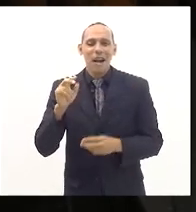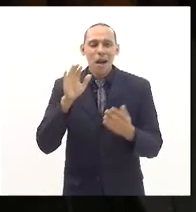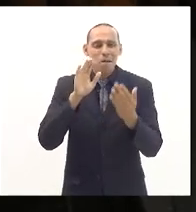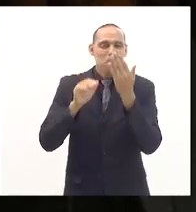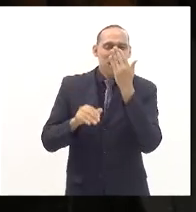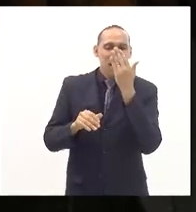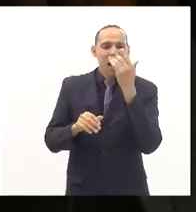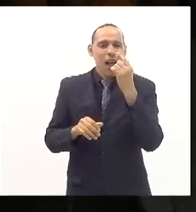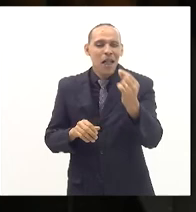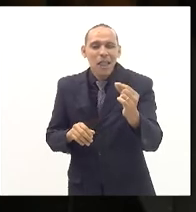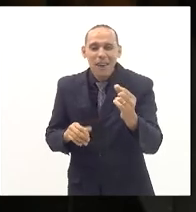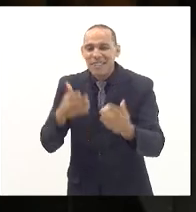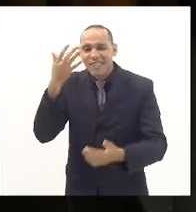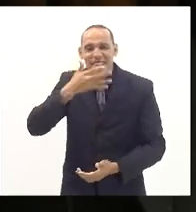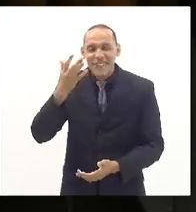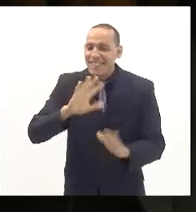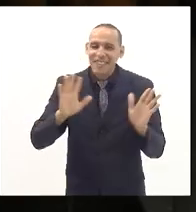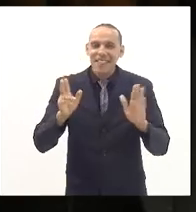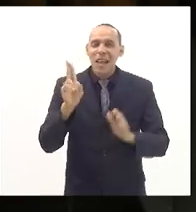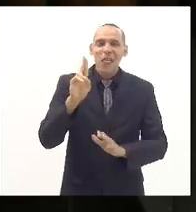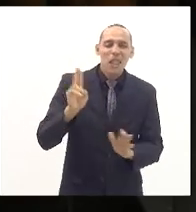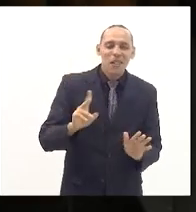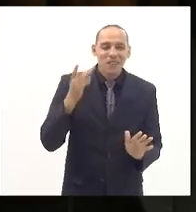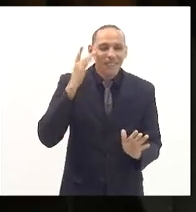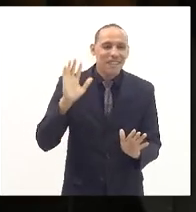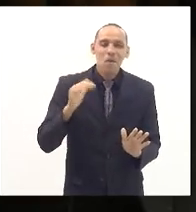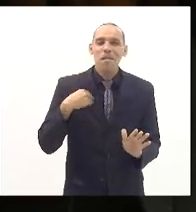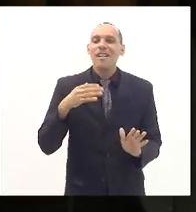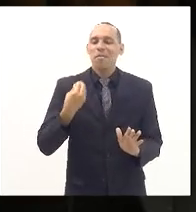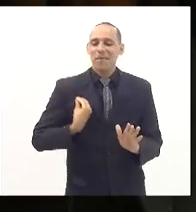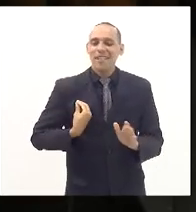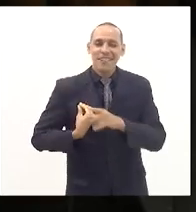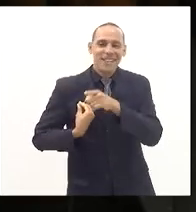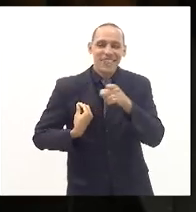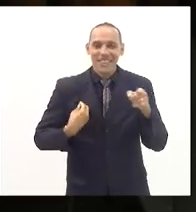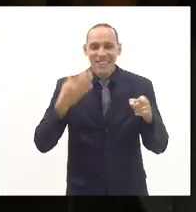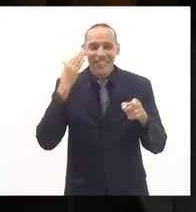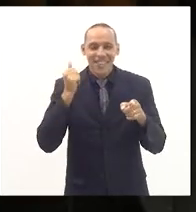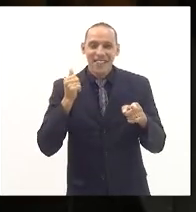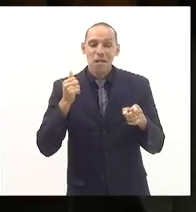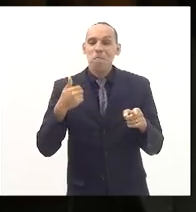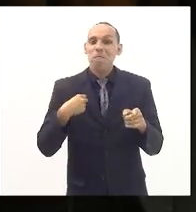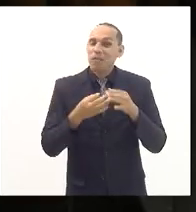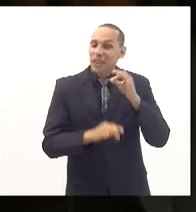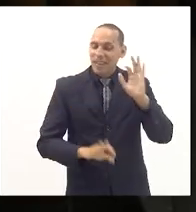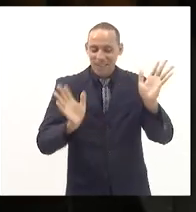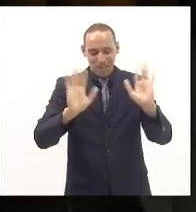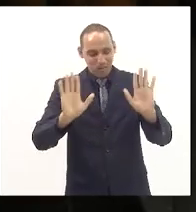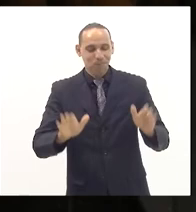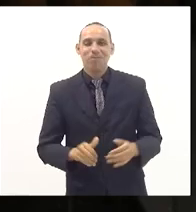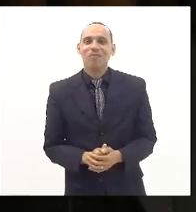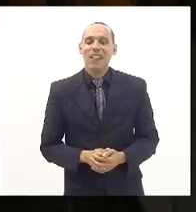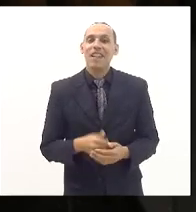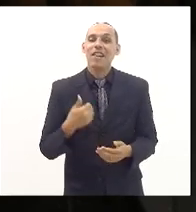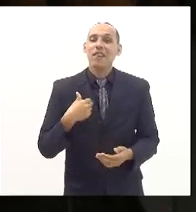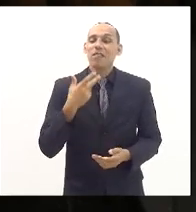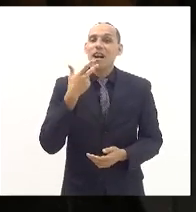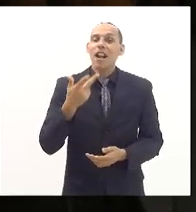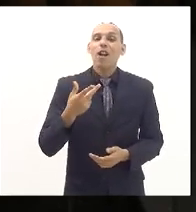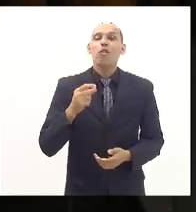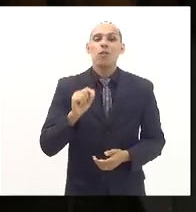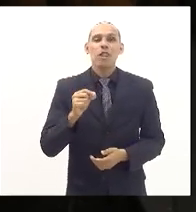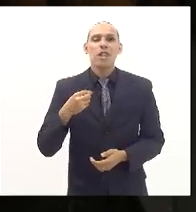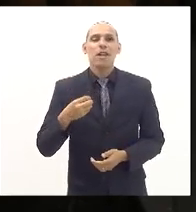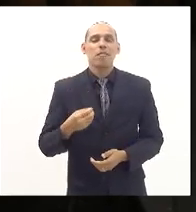vocês estão aí eu não vou poder iluminar em ordem mas eu sei que vocês estão aí então eu vou me alongar muito eu vou falar de